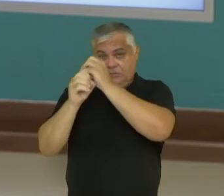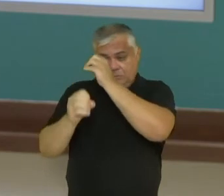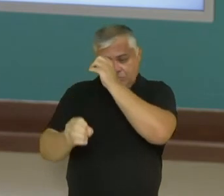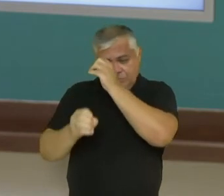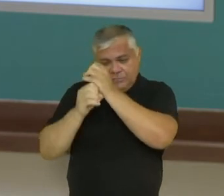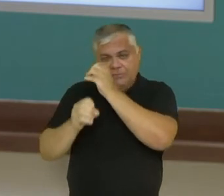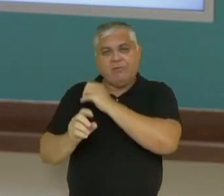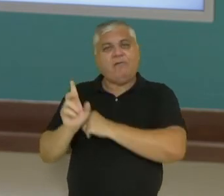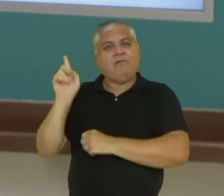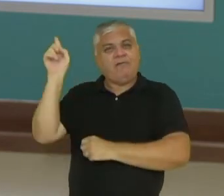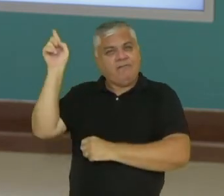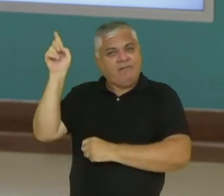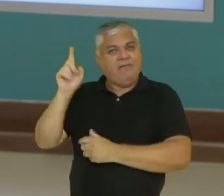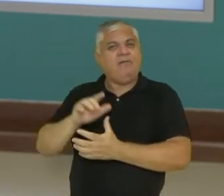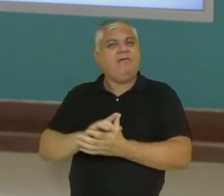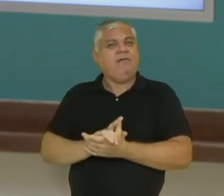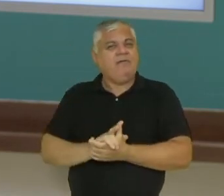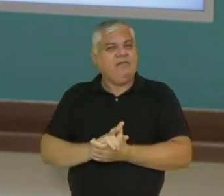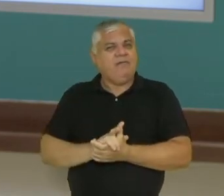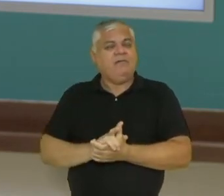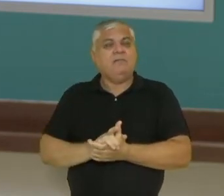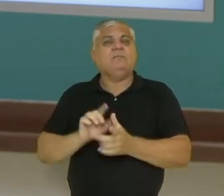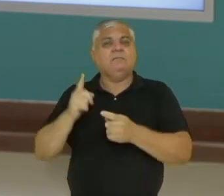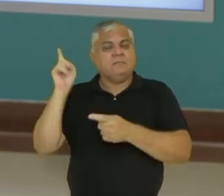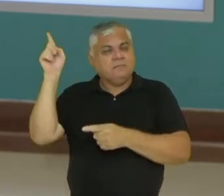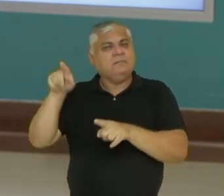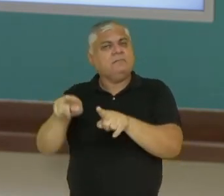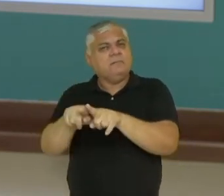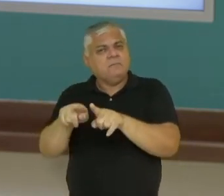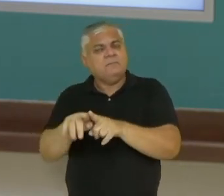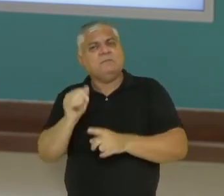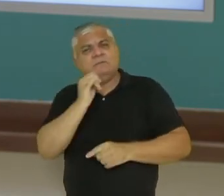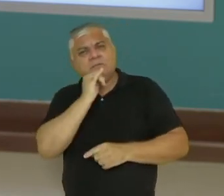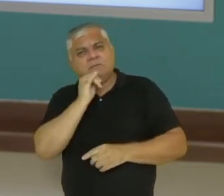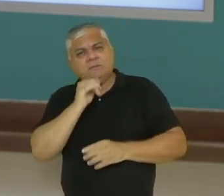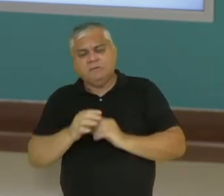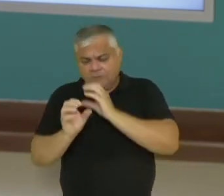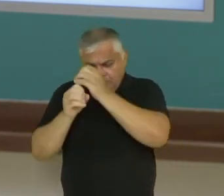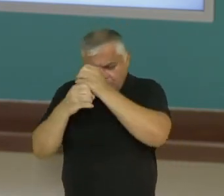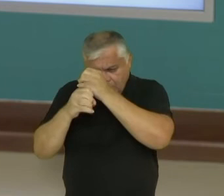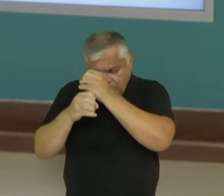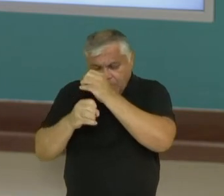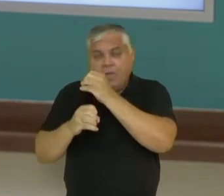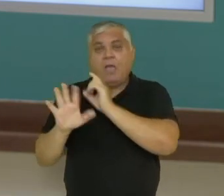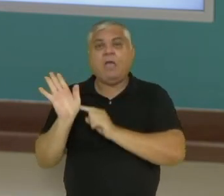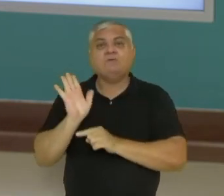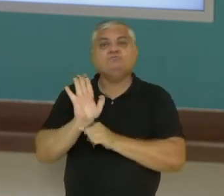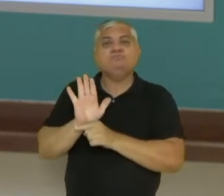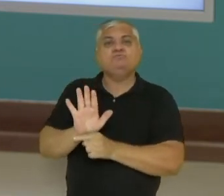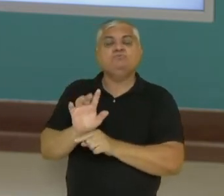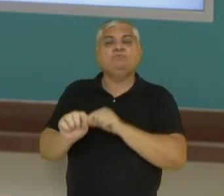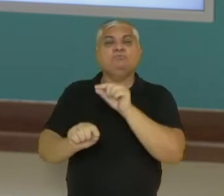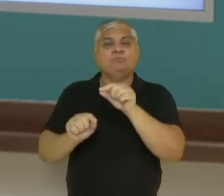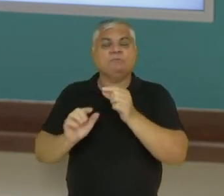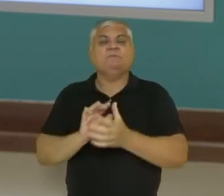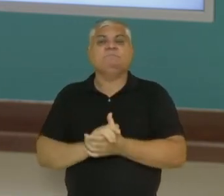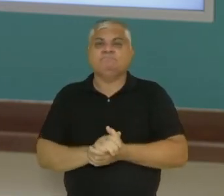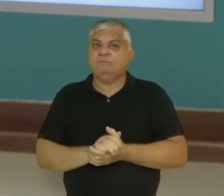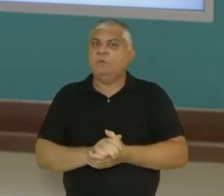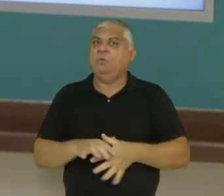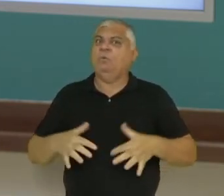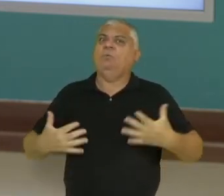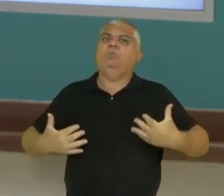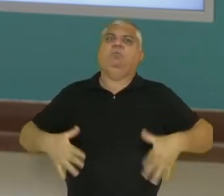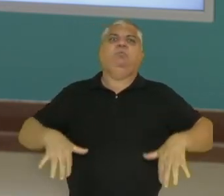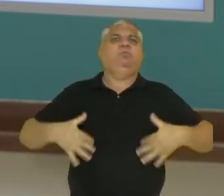de um aparelho semelhante a esse. Porque também estes aparelhos, eles auxiliam muito, mas